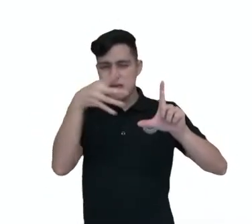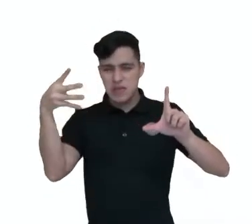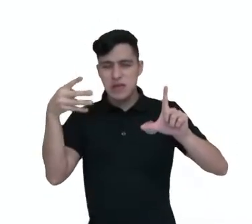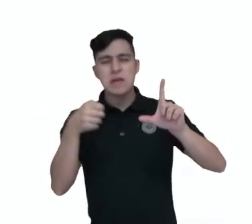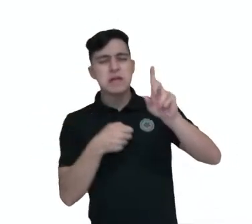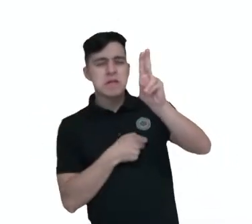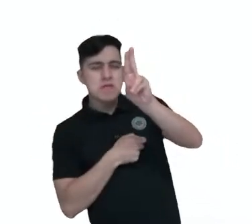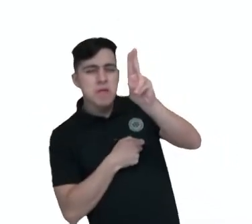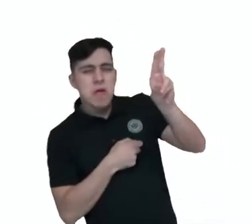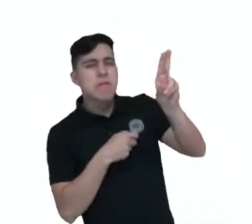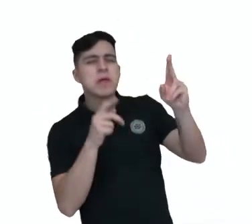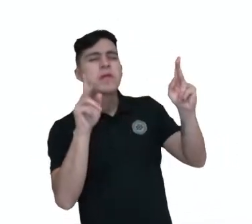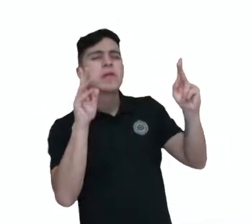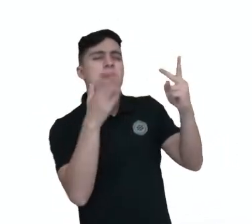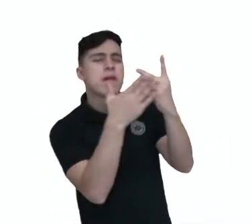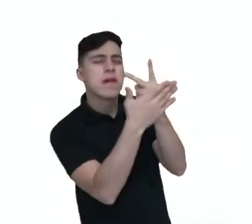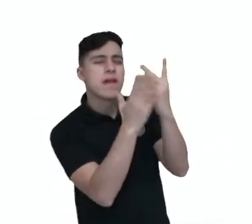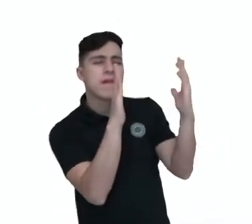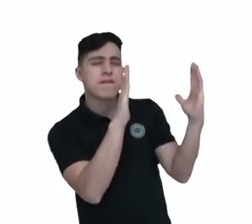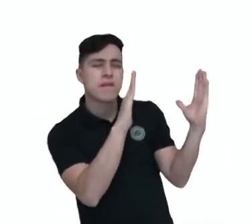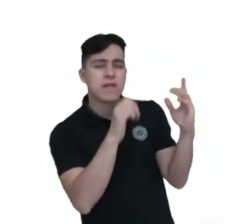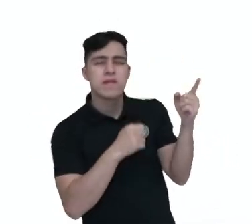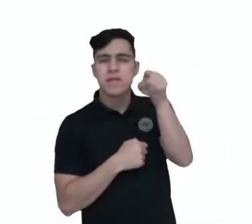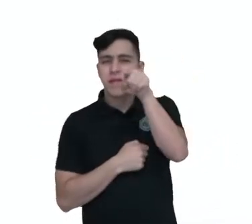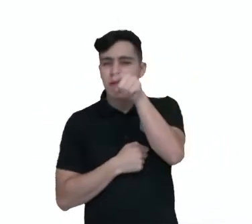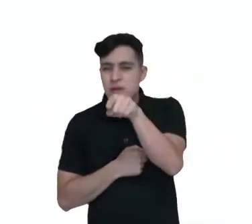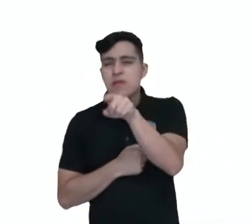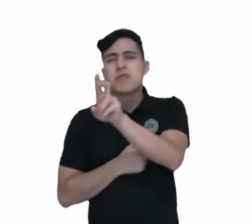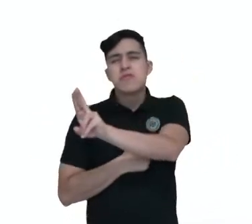símbolo. Temperatura, Kelvin,